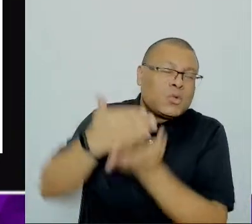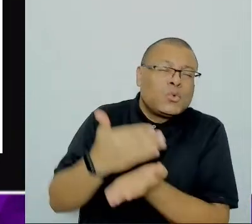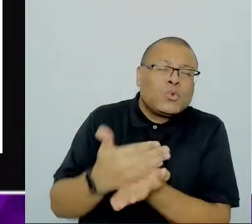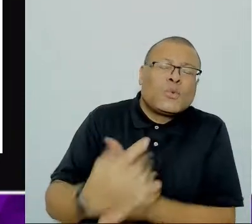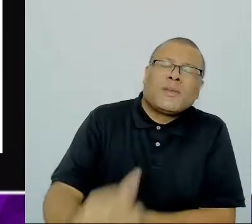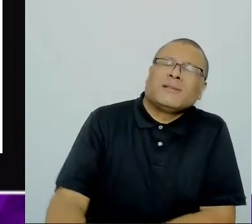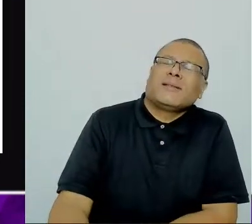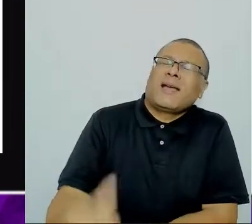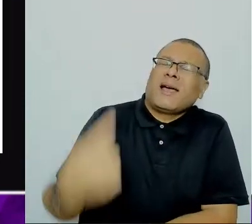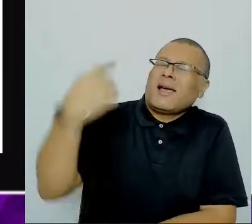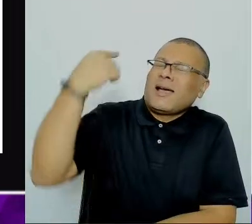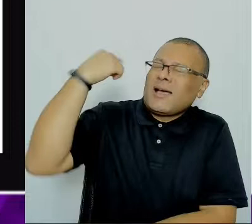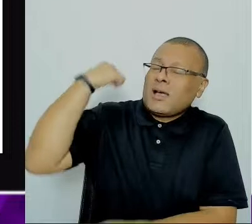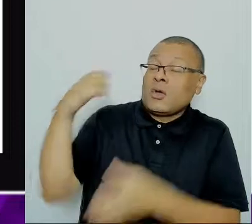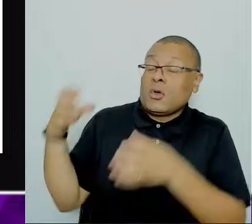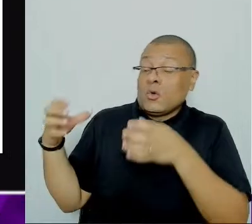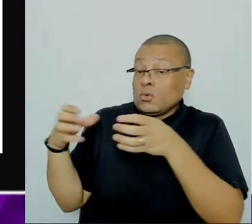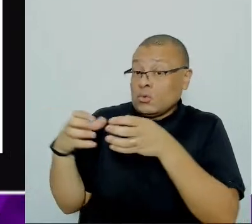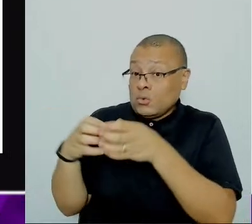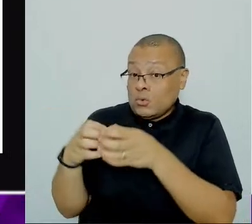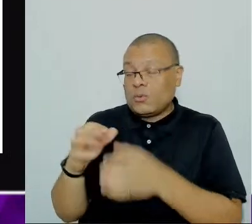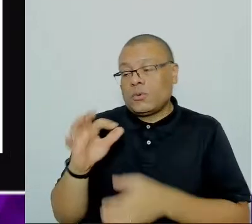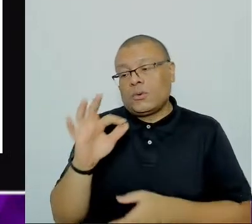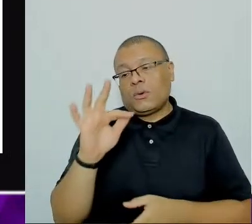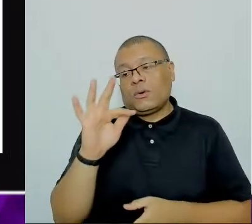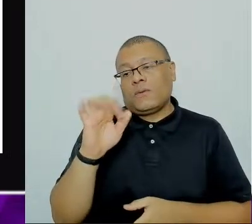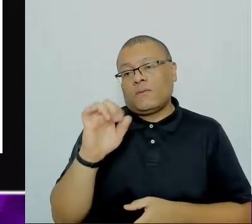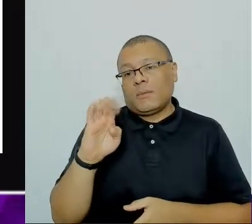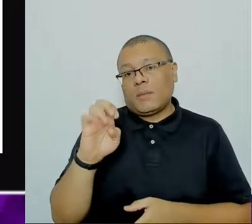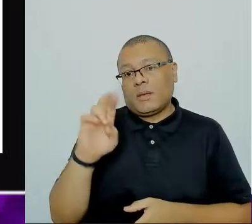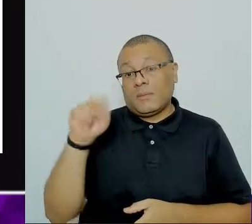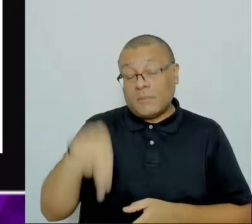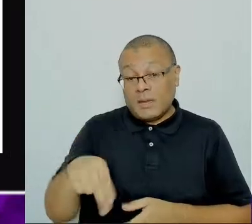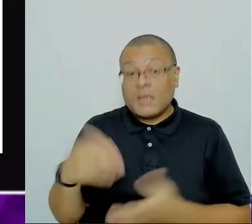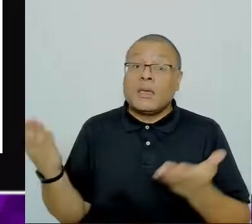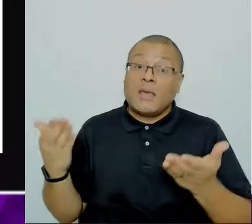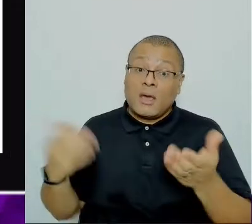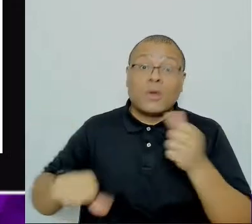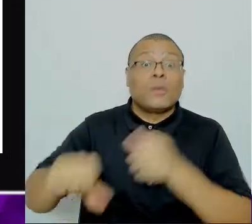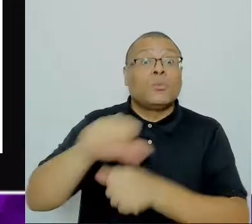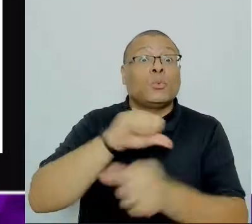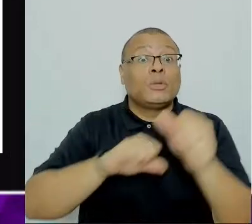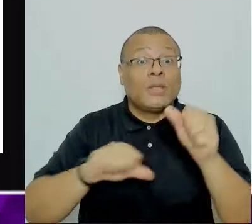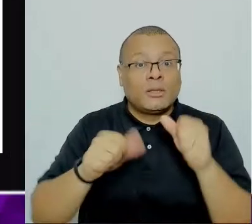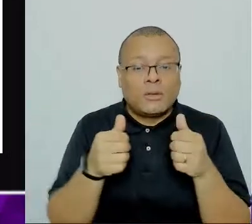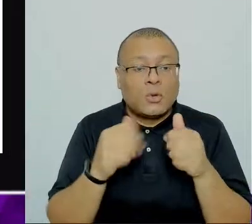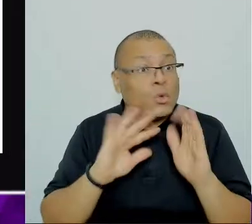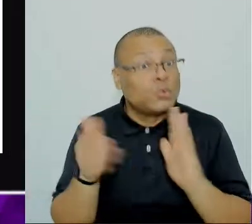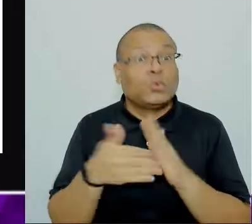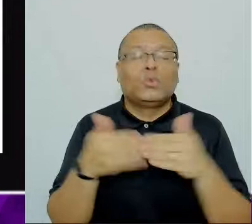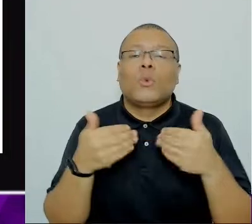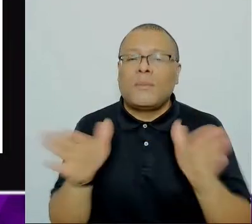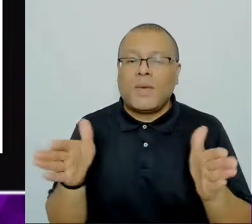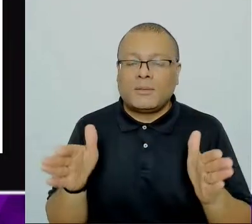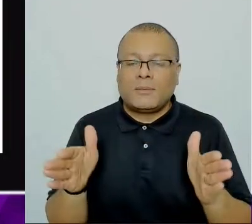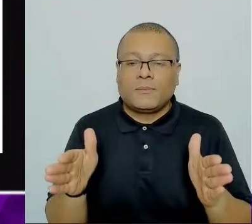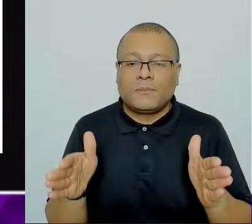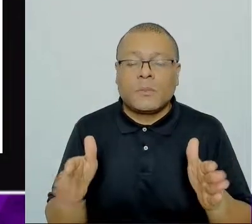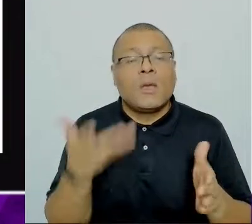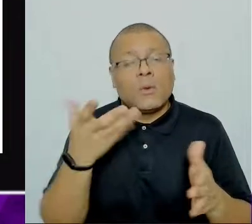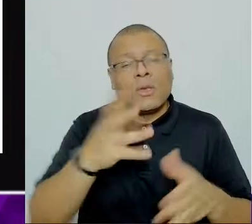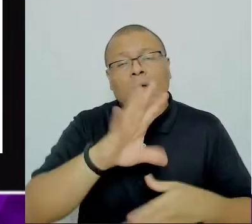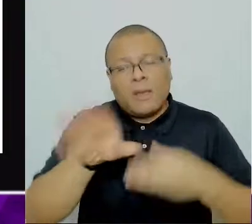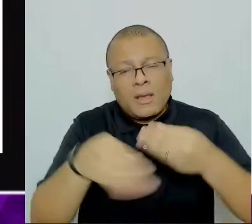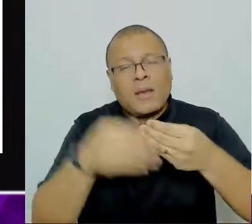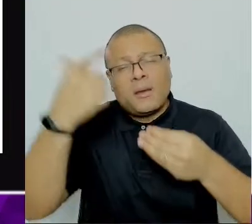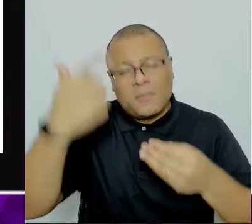dentro do comitê executivo da Febraban, e trazendo agora dessa questão do Open Everything. Tem um outro lado que eu também quero trazer aqui para vocês, né? Acho que